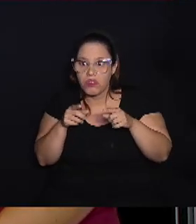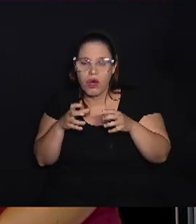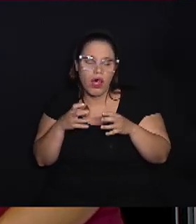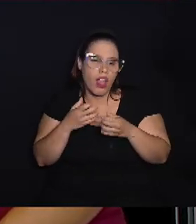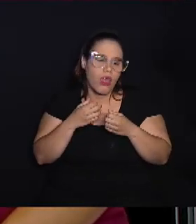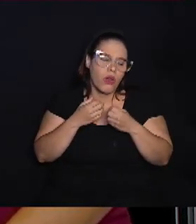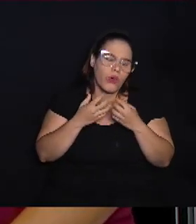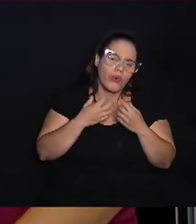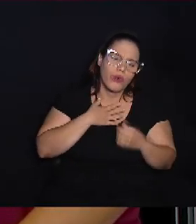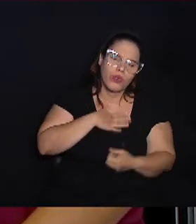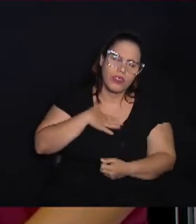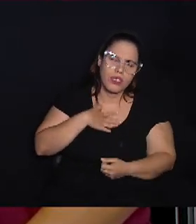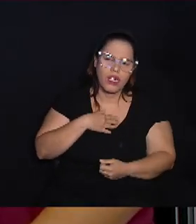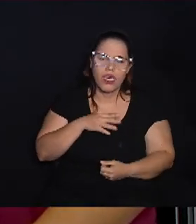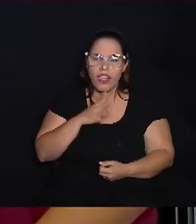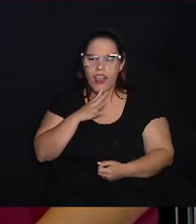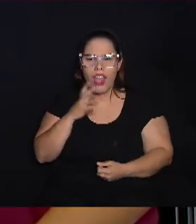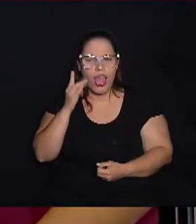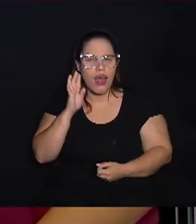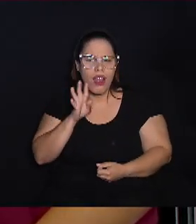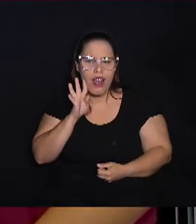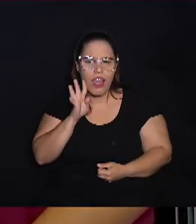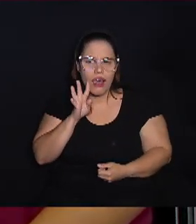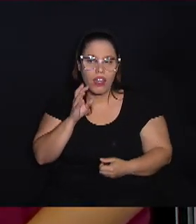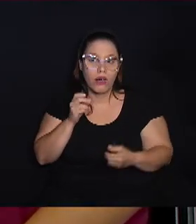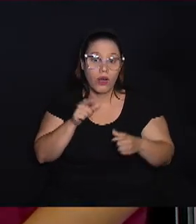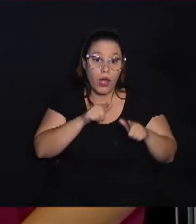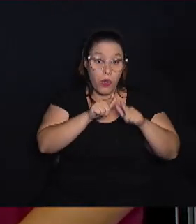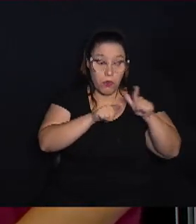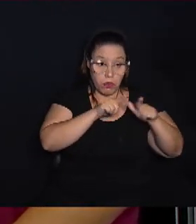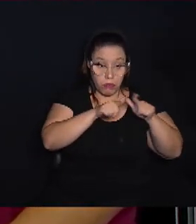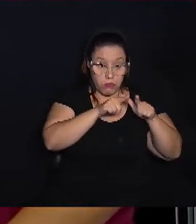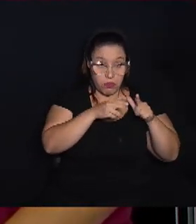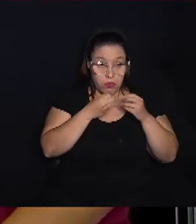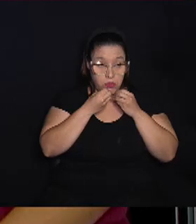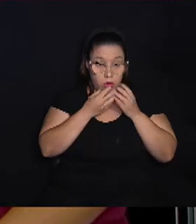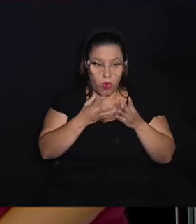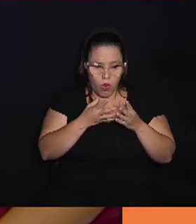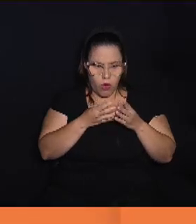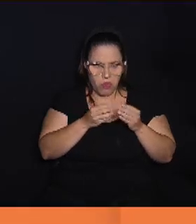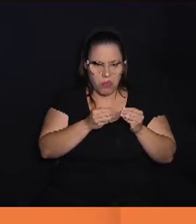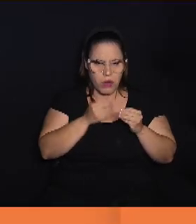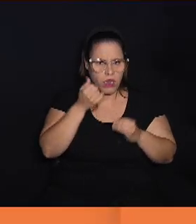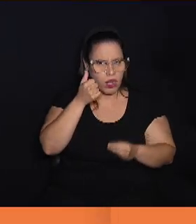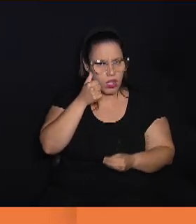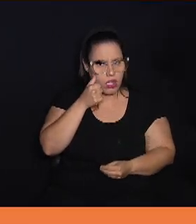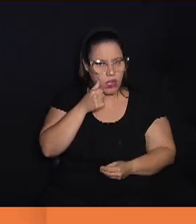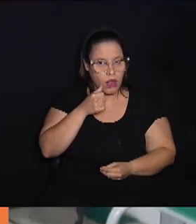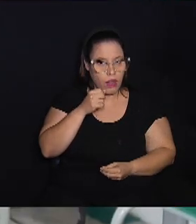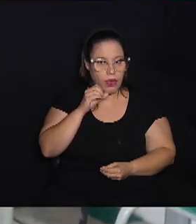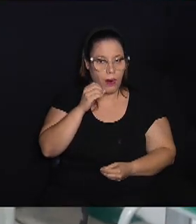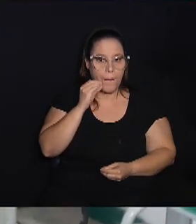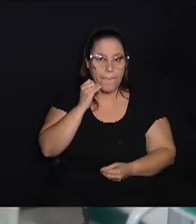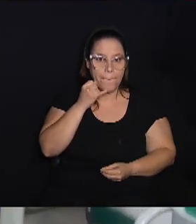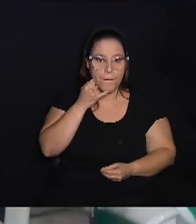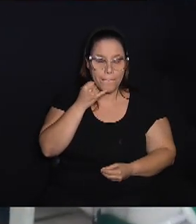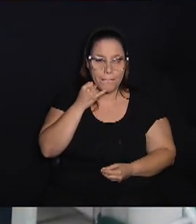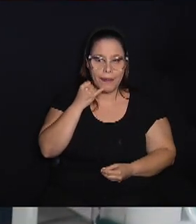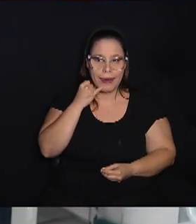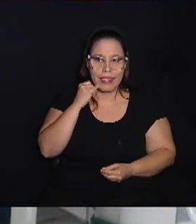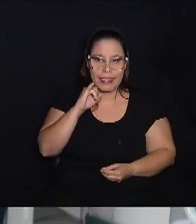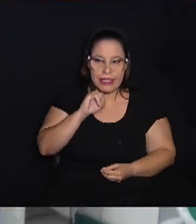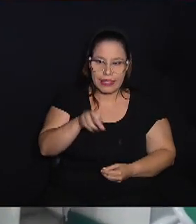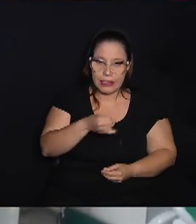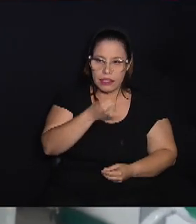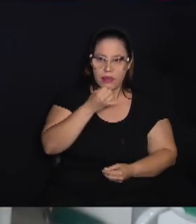show de bola, me interessei. Como está o mercado? É um mercado que dá bastante oportunidade, como é que é? Eu acho que depende muito